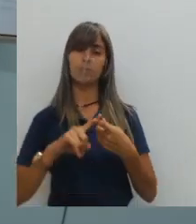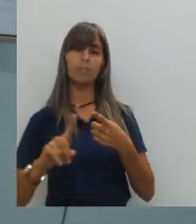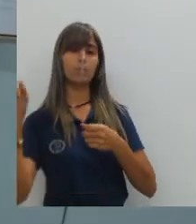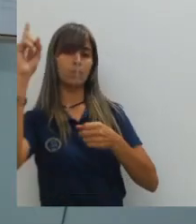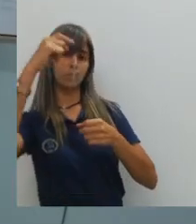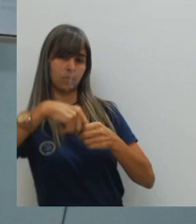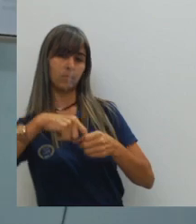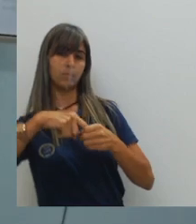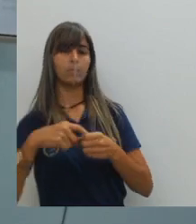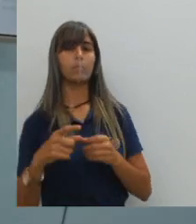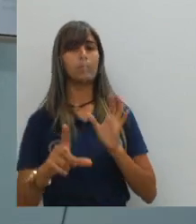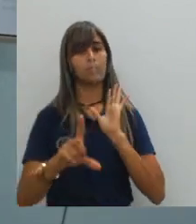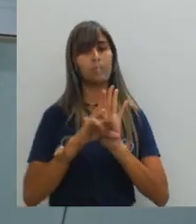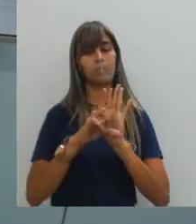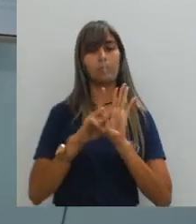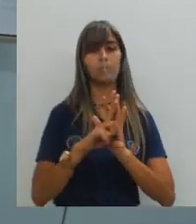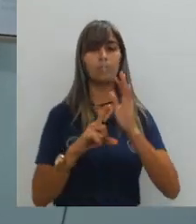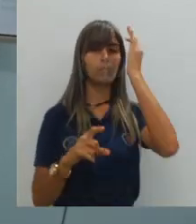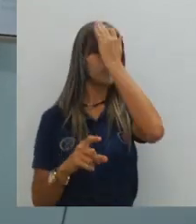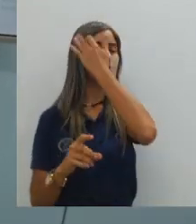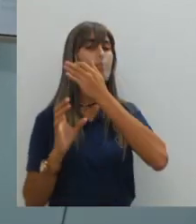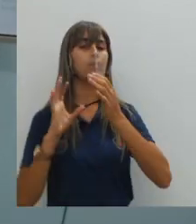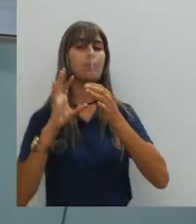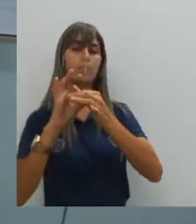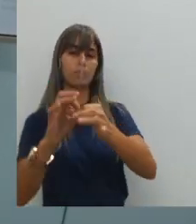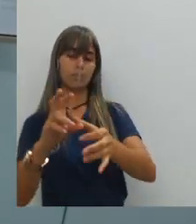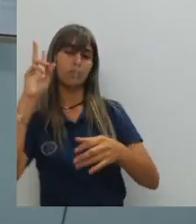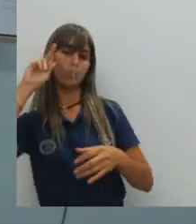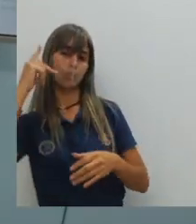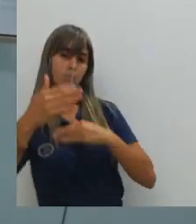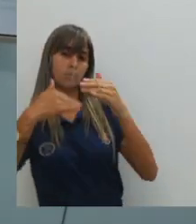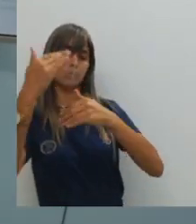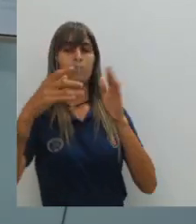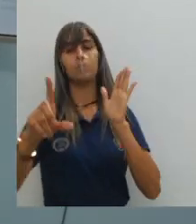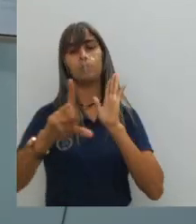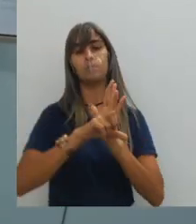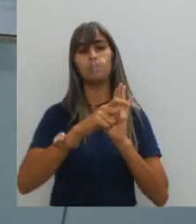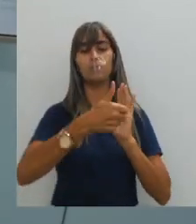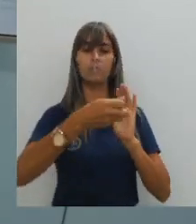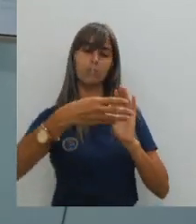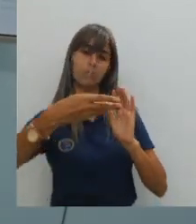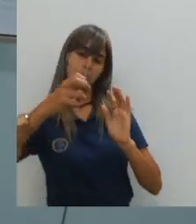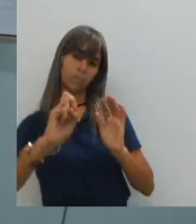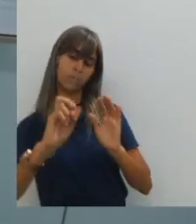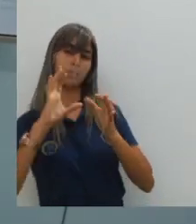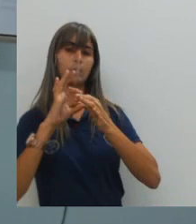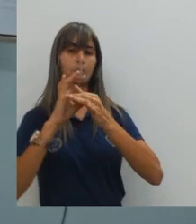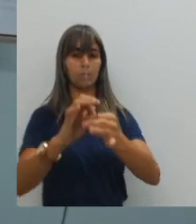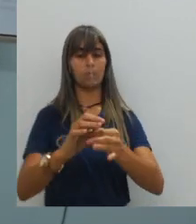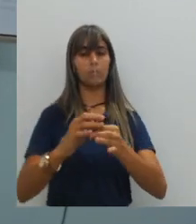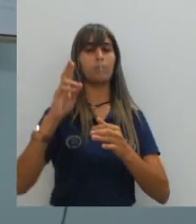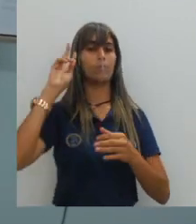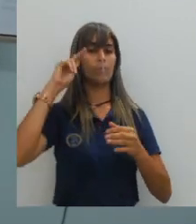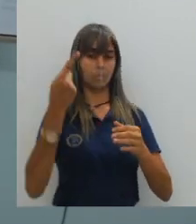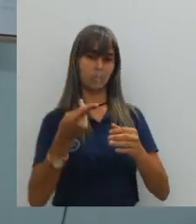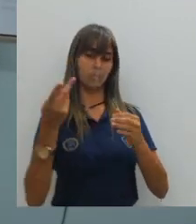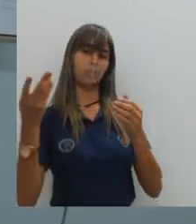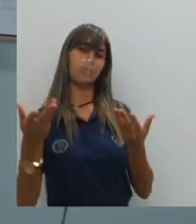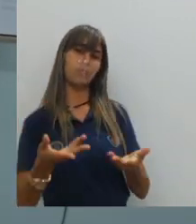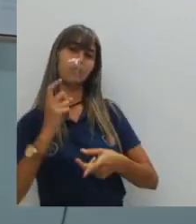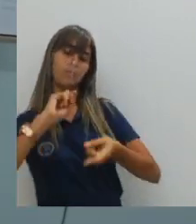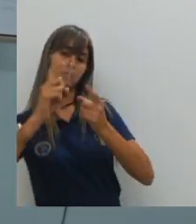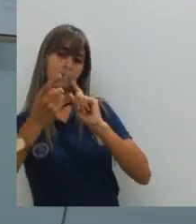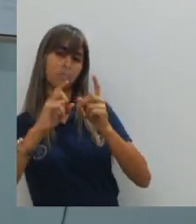à consolidação das leis, né? O contexto histórico que produziu a CLT em 1943 e o contexto histórico das atuais